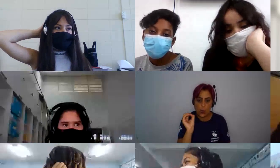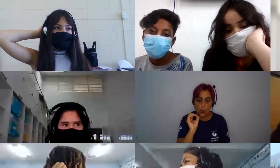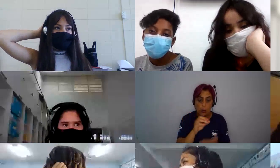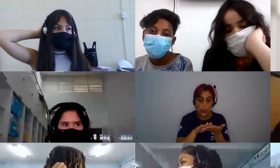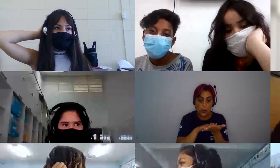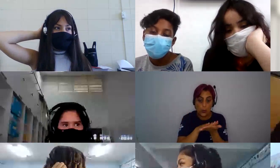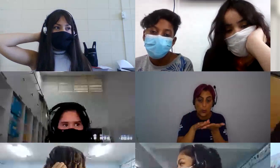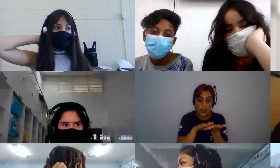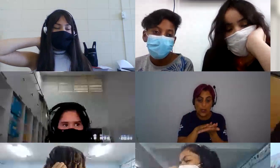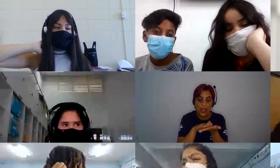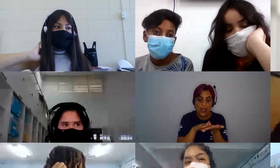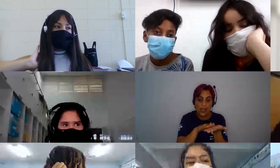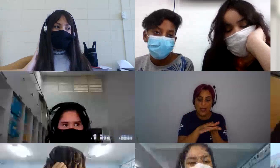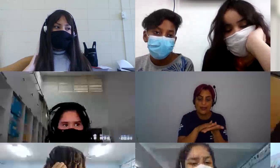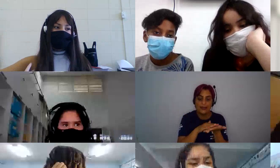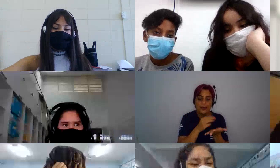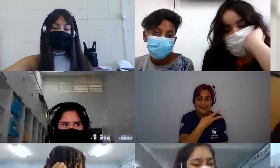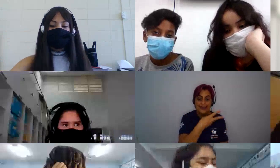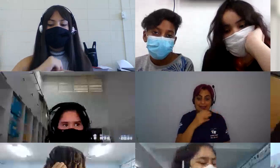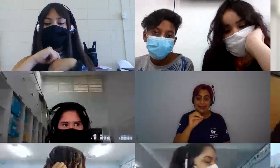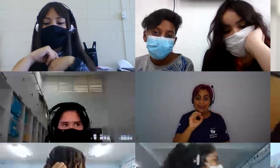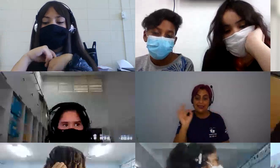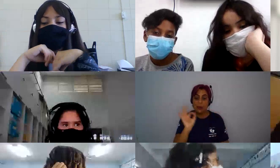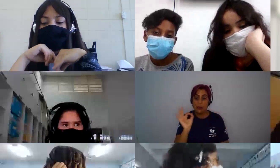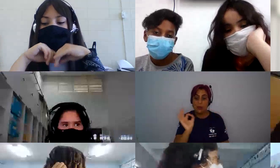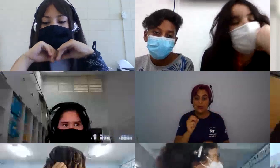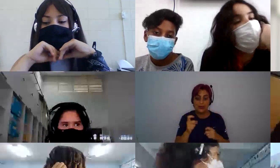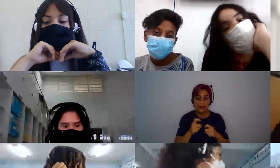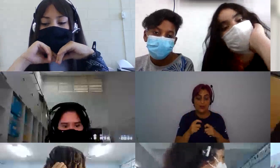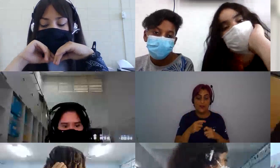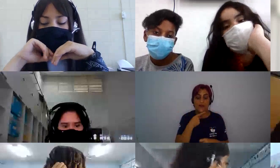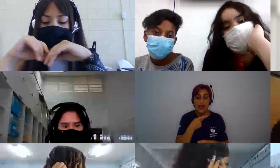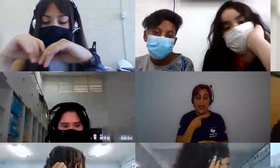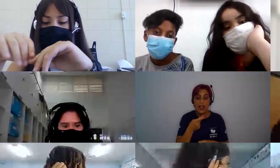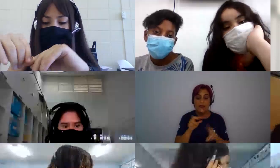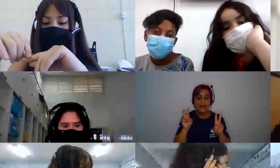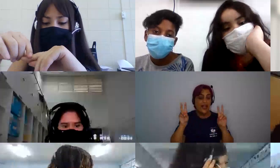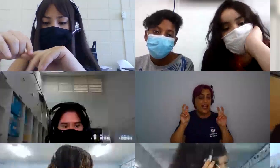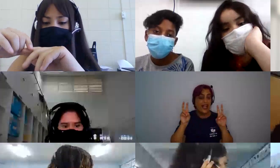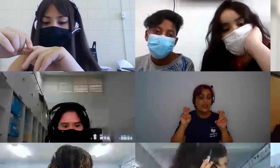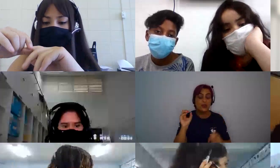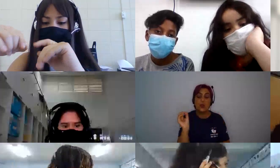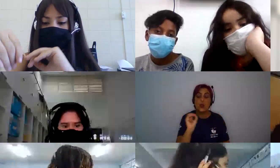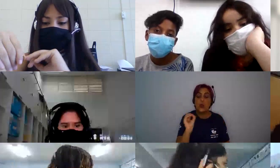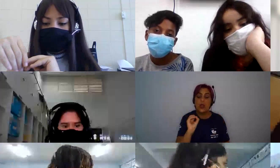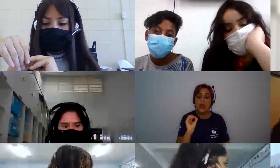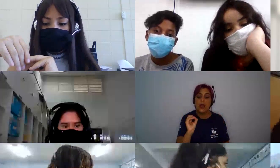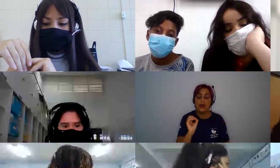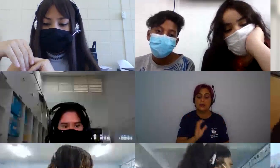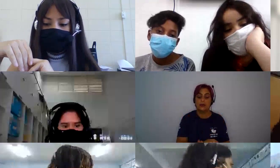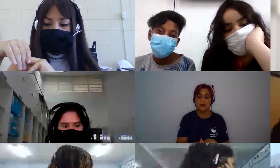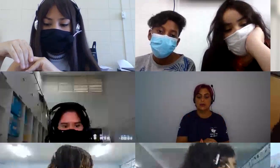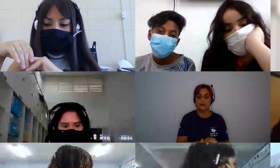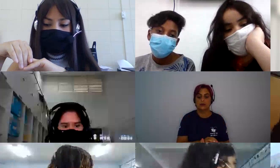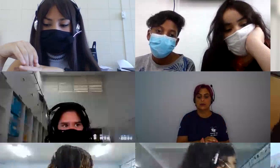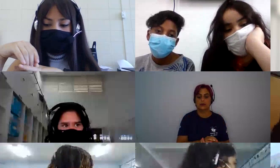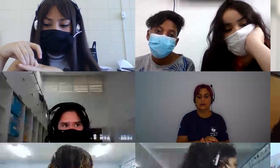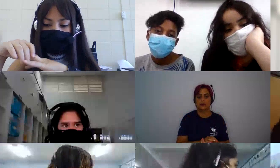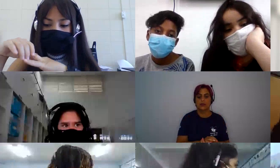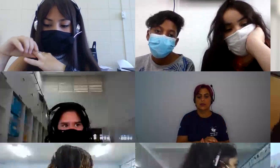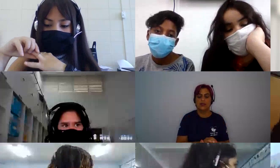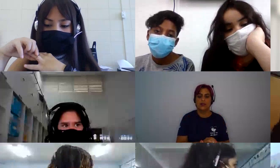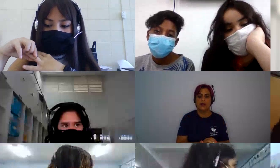Rayane. 30% dos médicos, outro terço, falava de 1 a 35